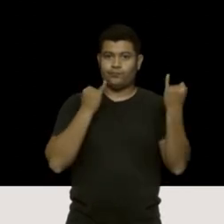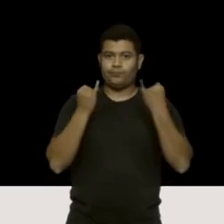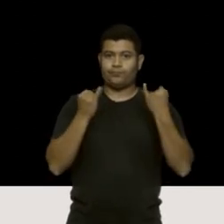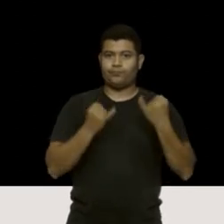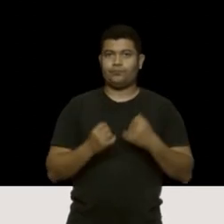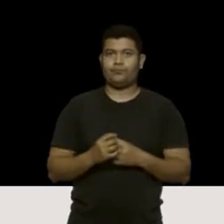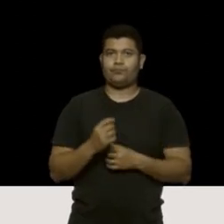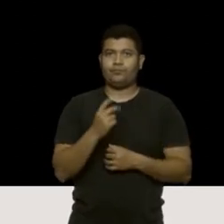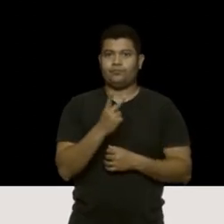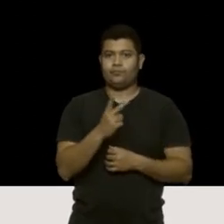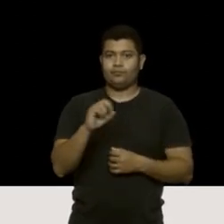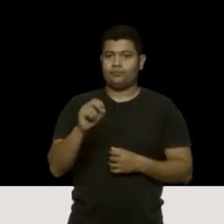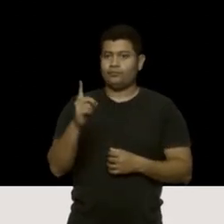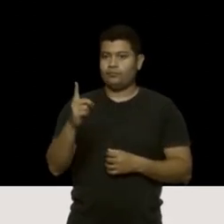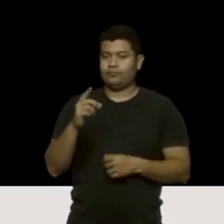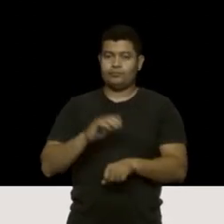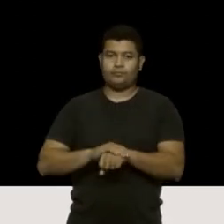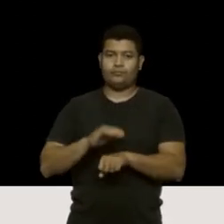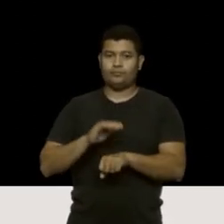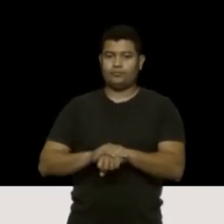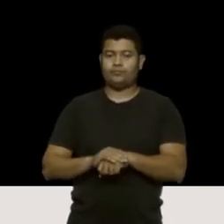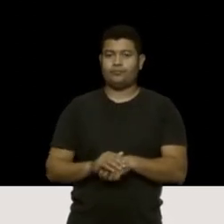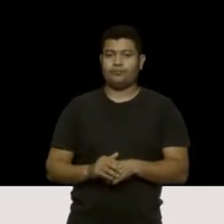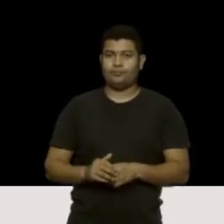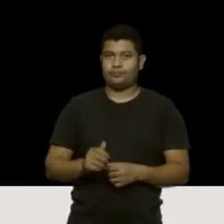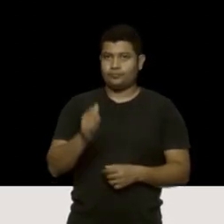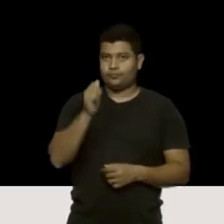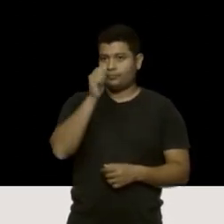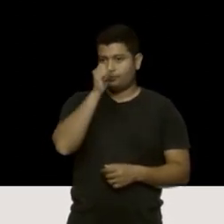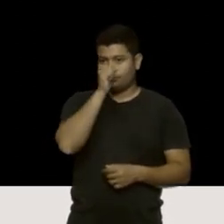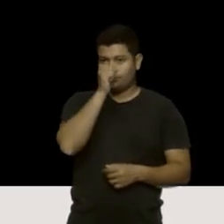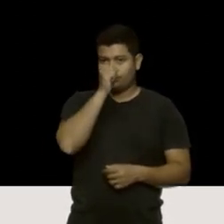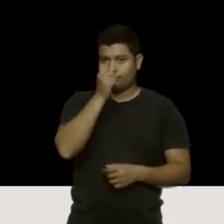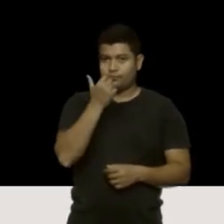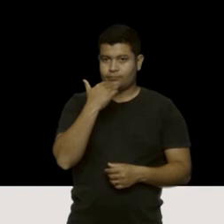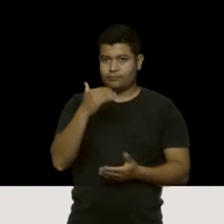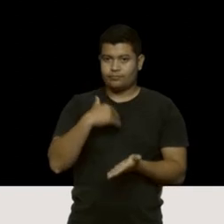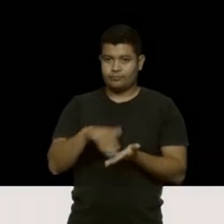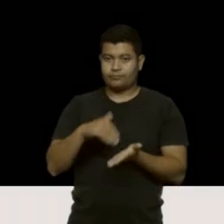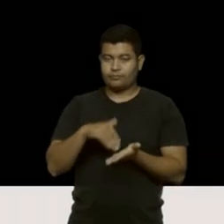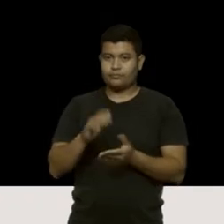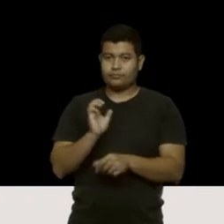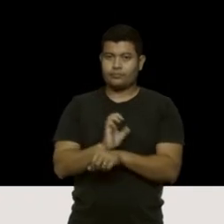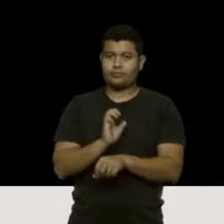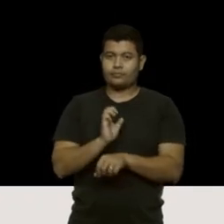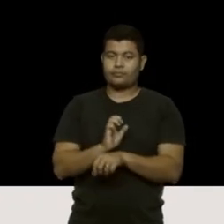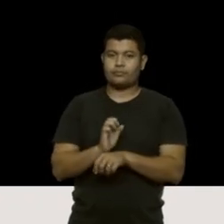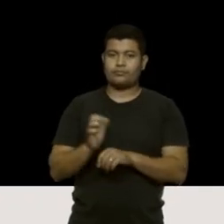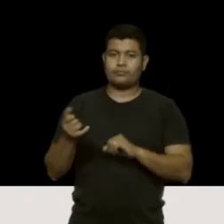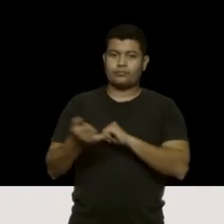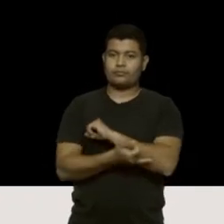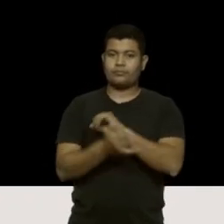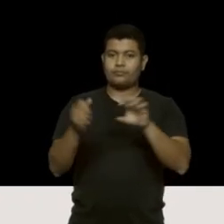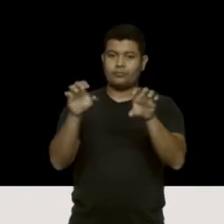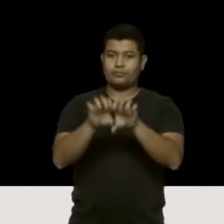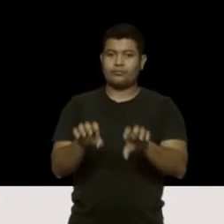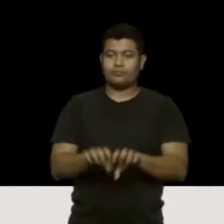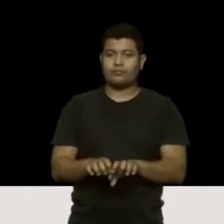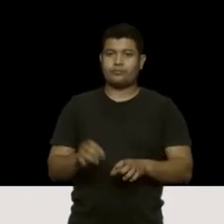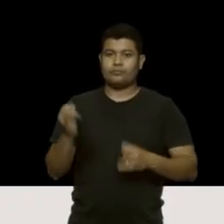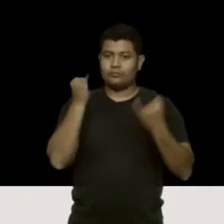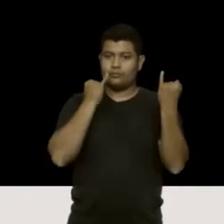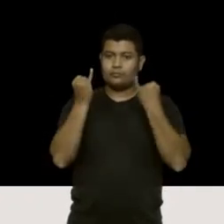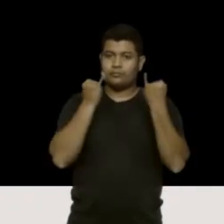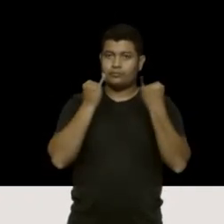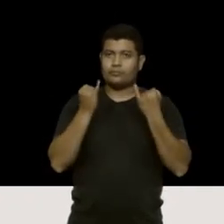informações 201, autor deputado João Amin, solicitando ao secretário de Estado da Infraestrutura